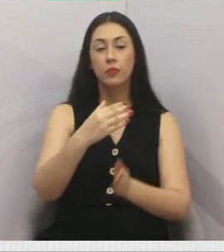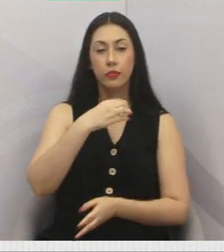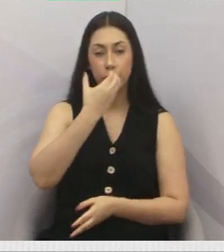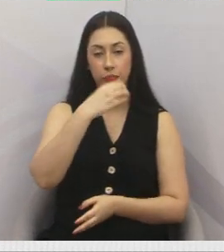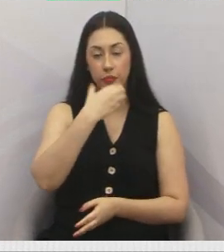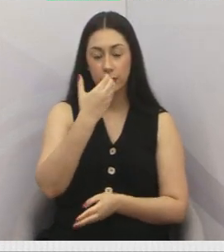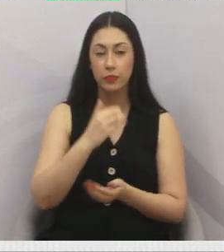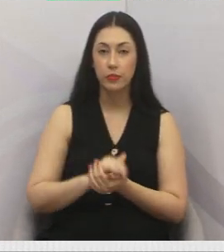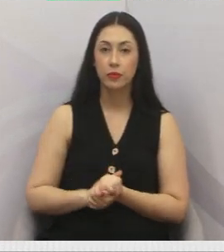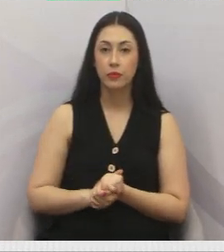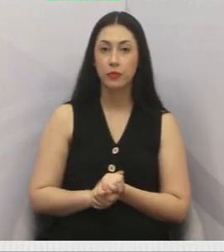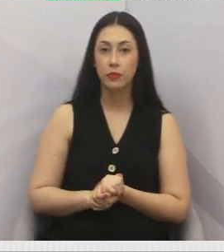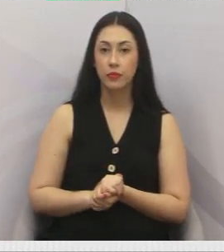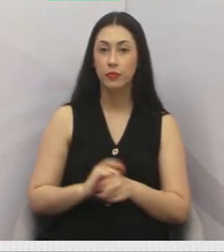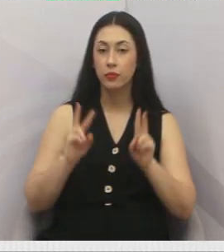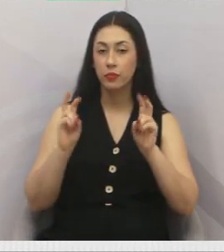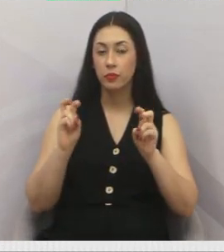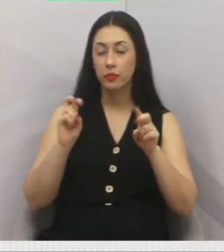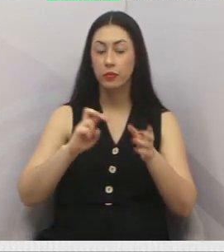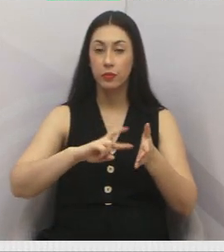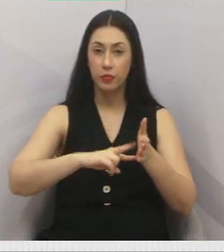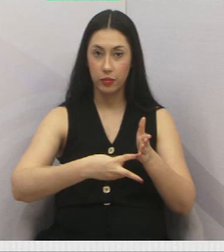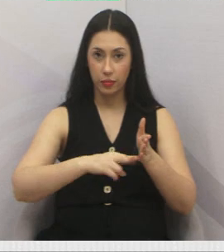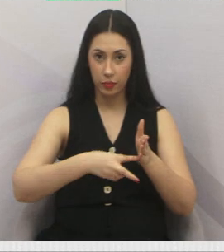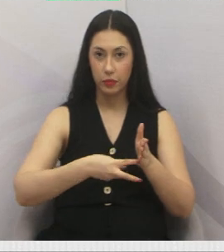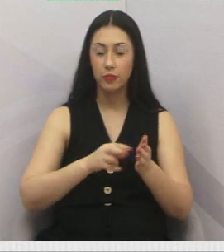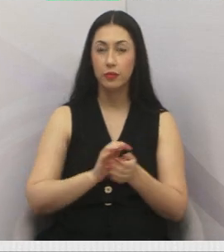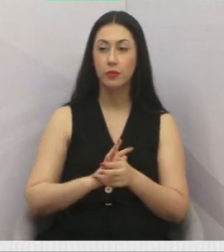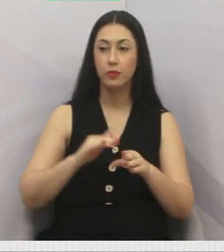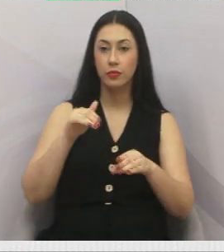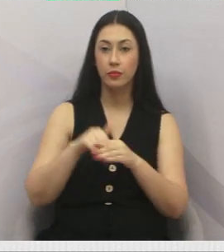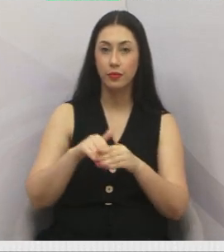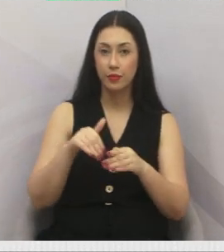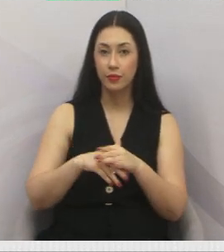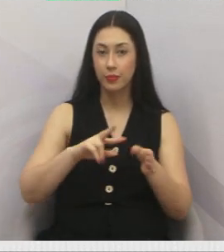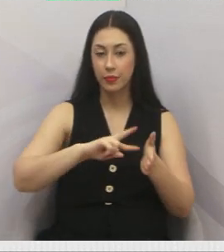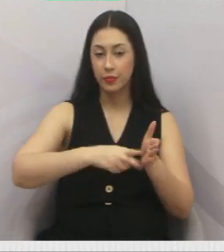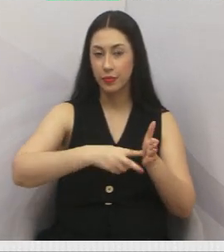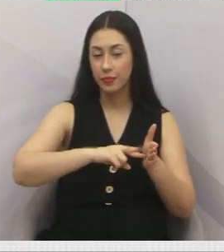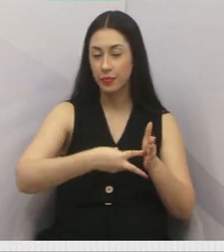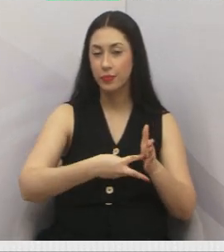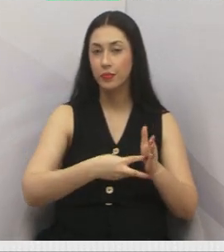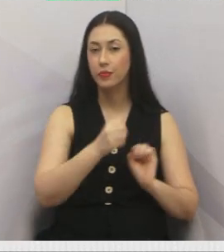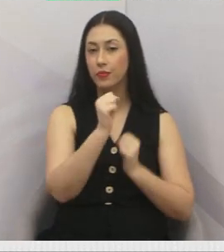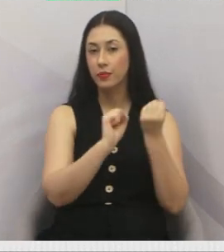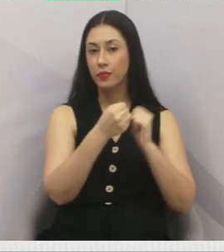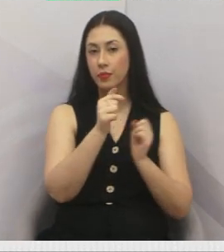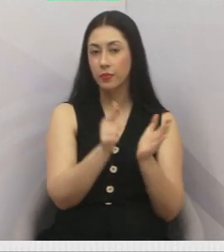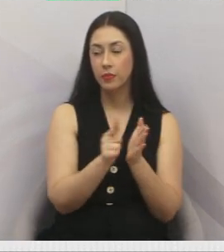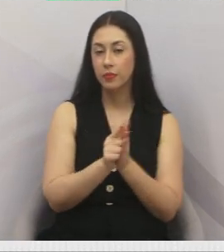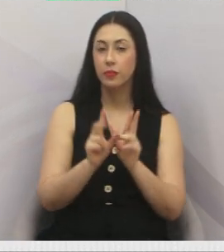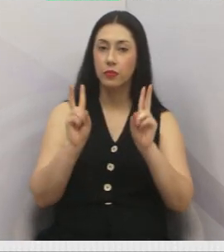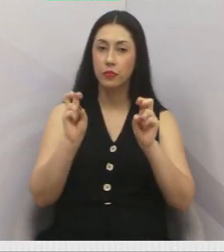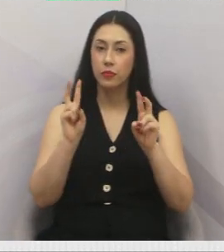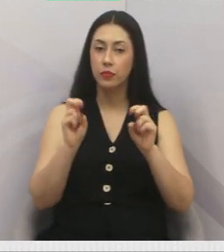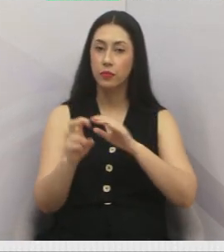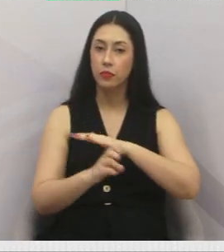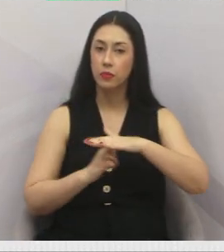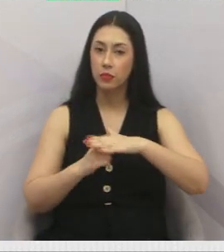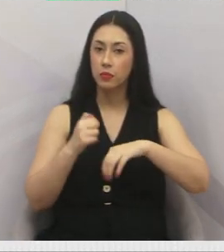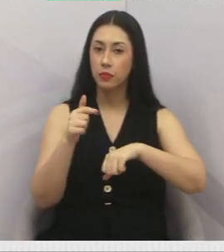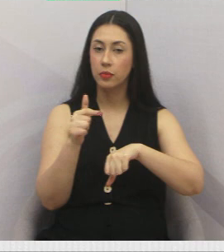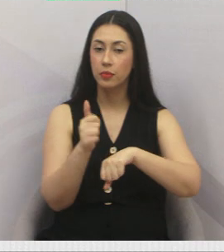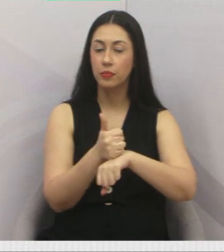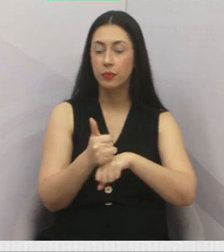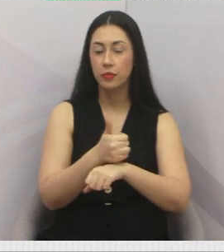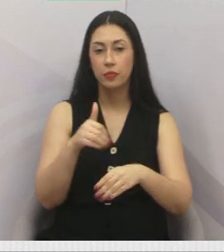Holanda. Segmento entidade de classe sindical, um voto para sindicatos papeleiros. Segmento empresas ou entidades profissionais, voto em